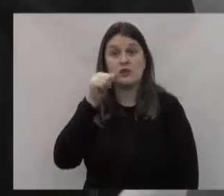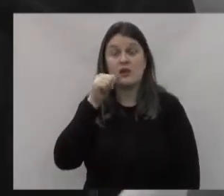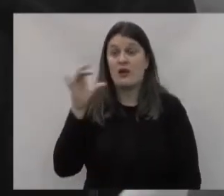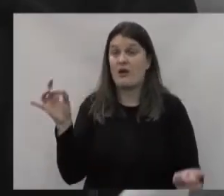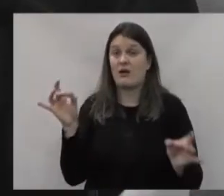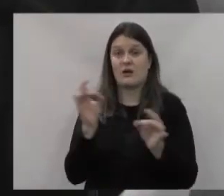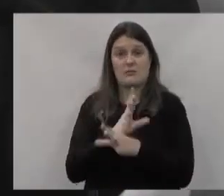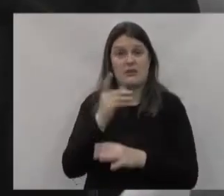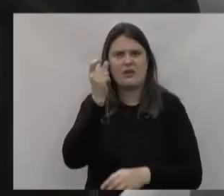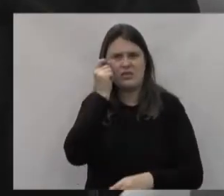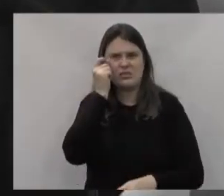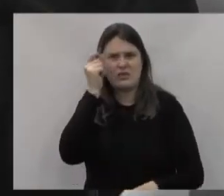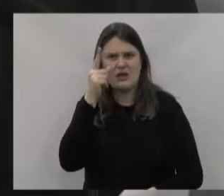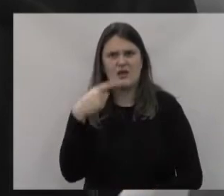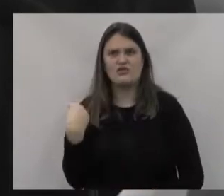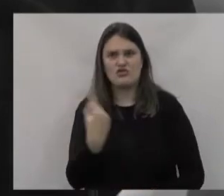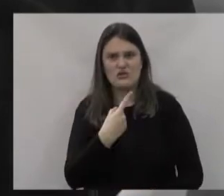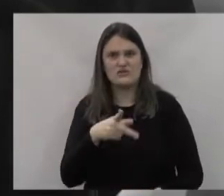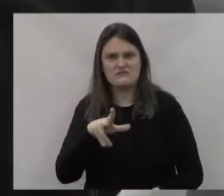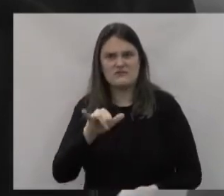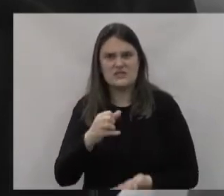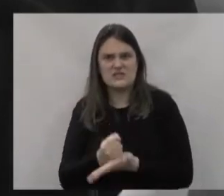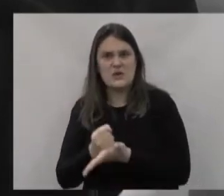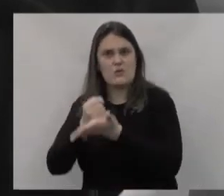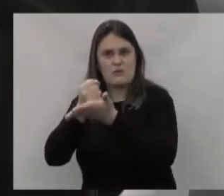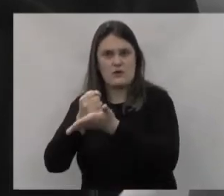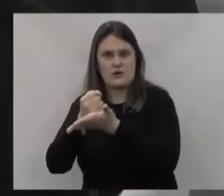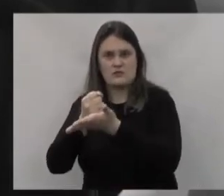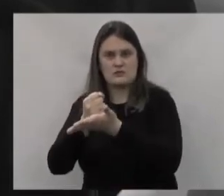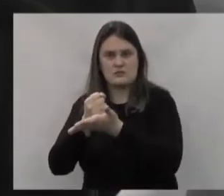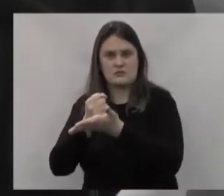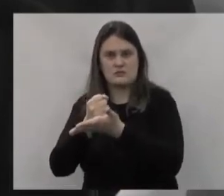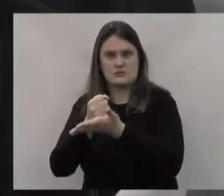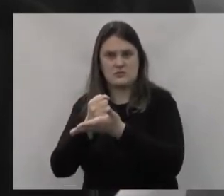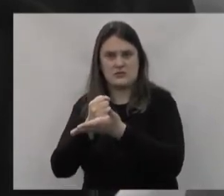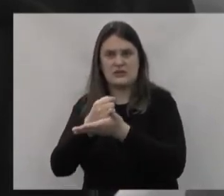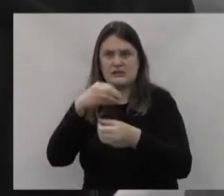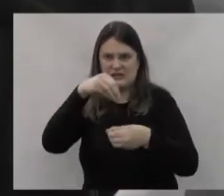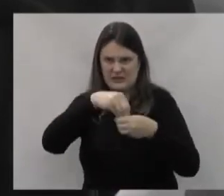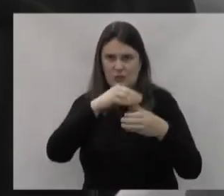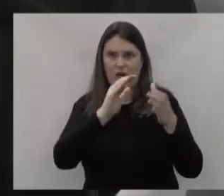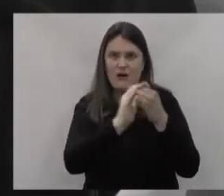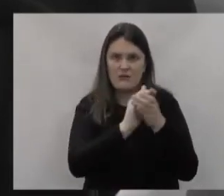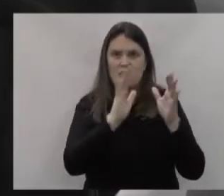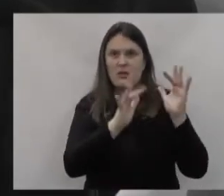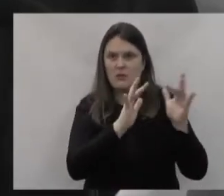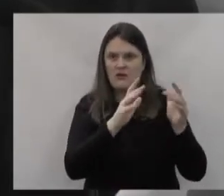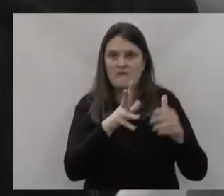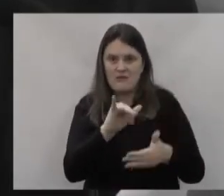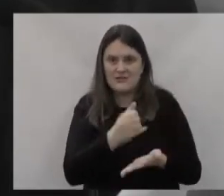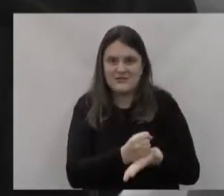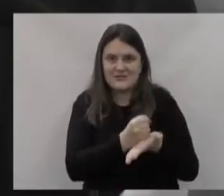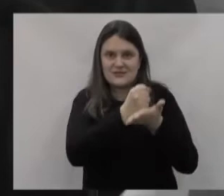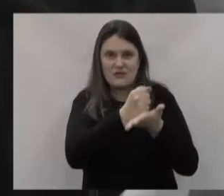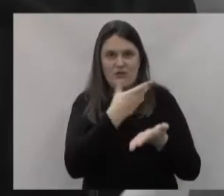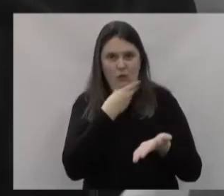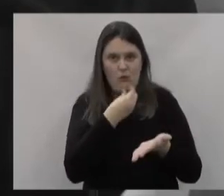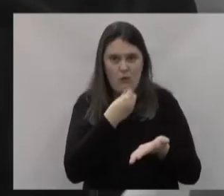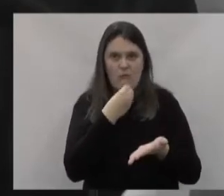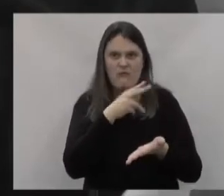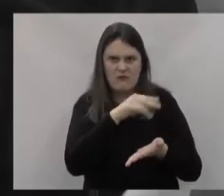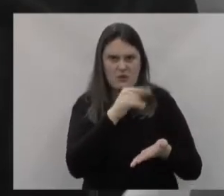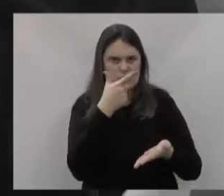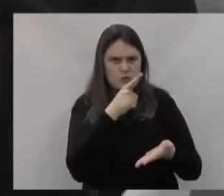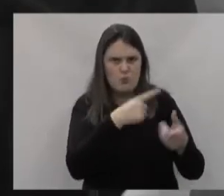com essa ideia de que a gente é salvadoras. Que num relacionamento a gente vai conseguir salvar o homem, a gente vai conseguir